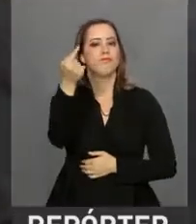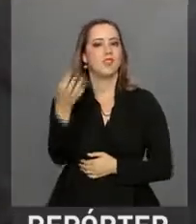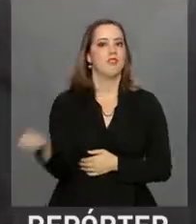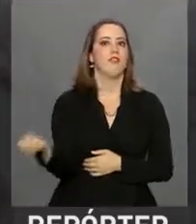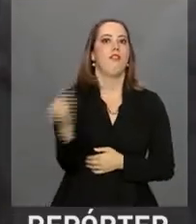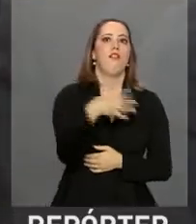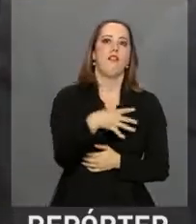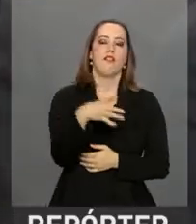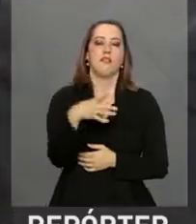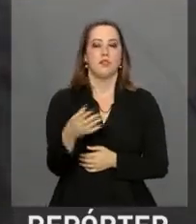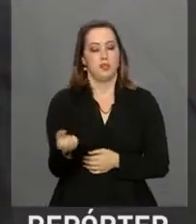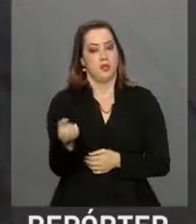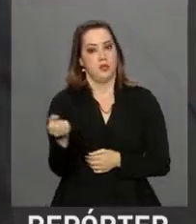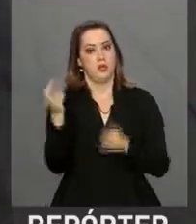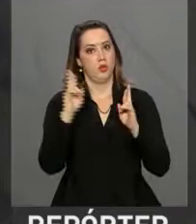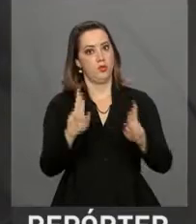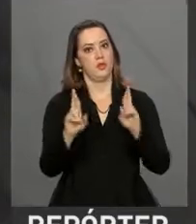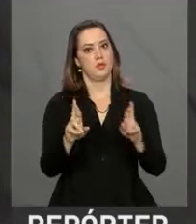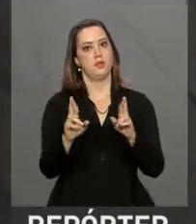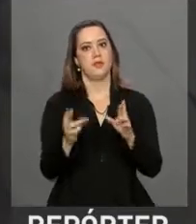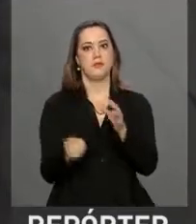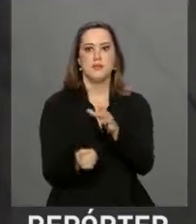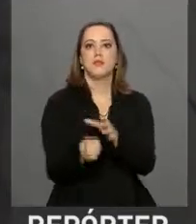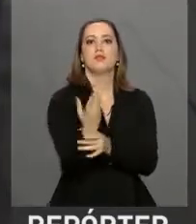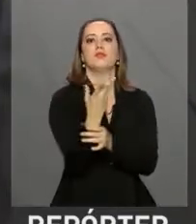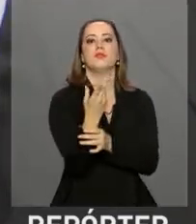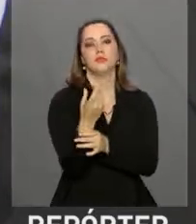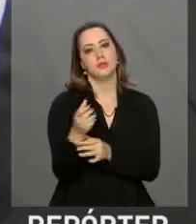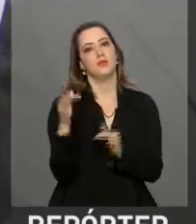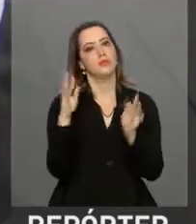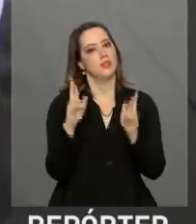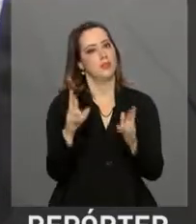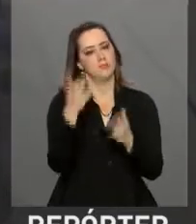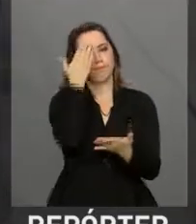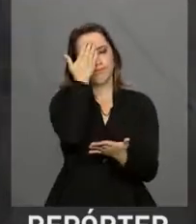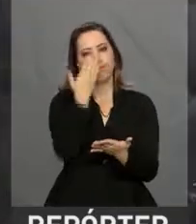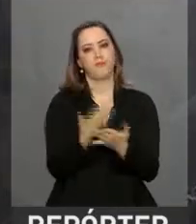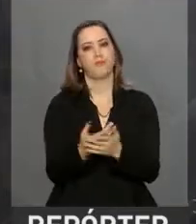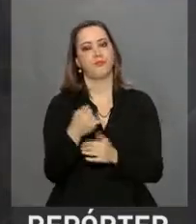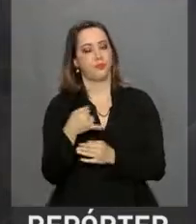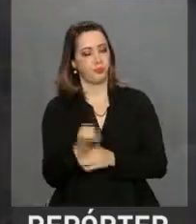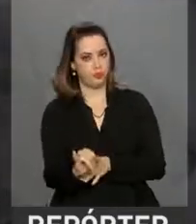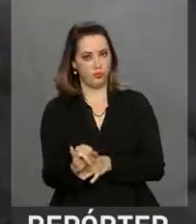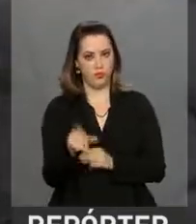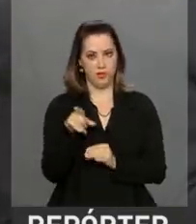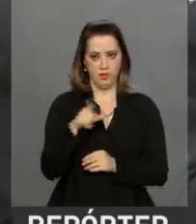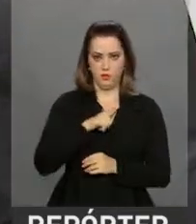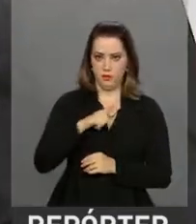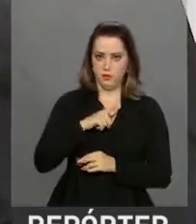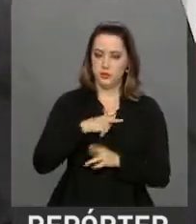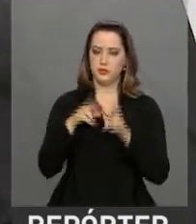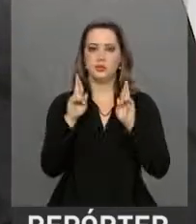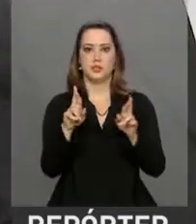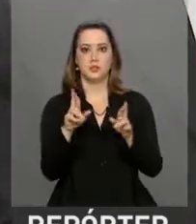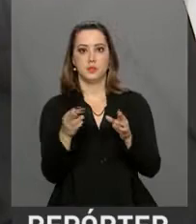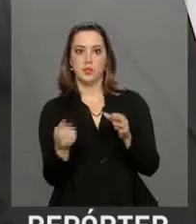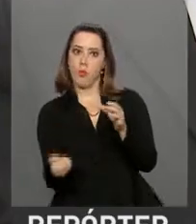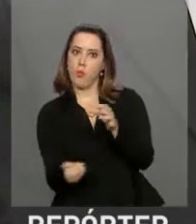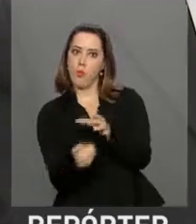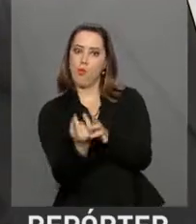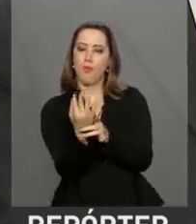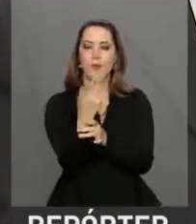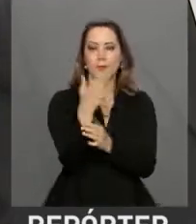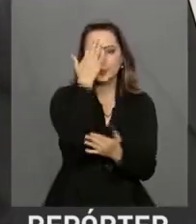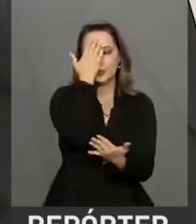esperança é essa idéia a renascer confiança e como diz o padilha quando você tem esperança ela logo gera confiança